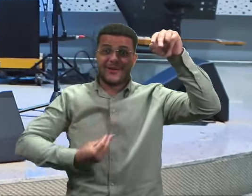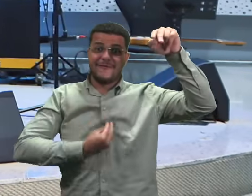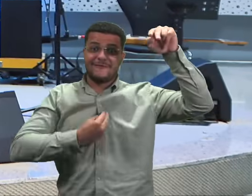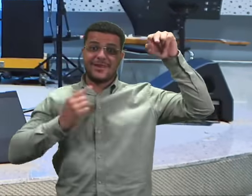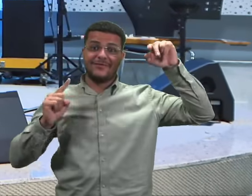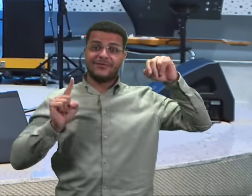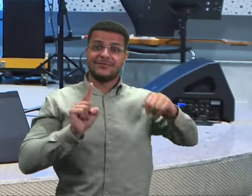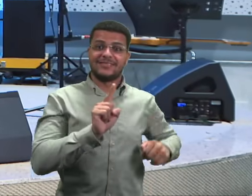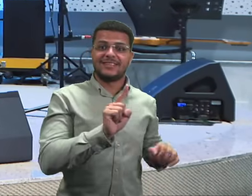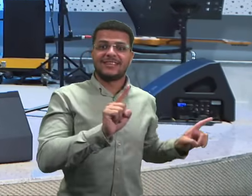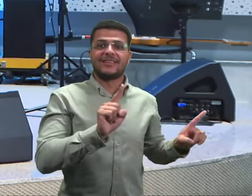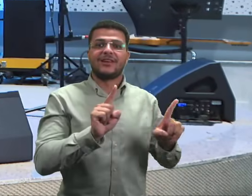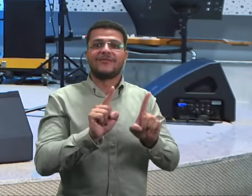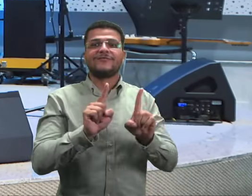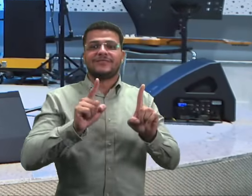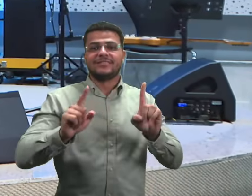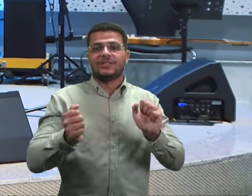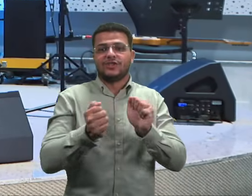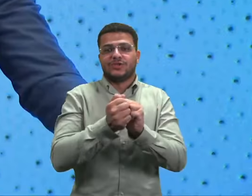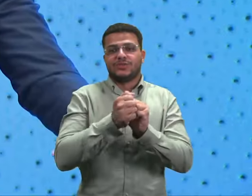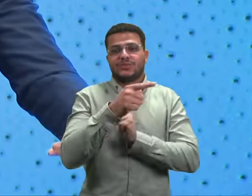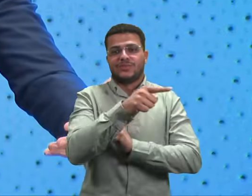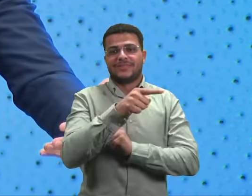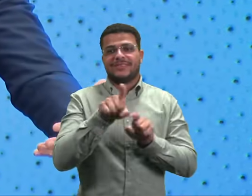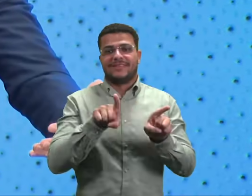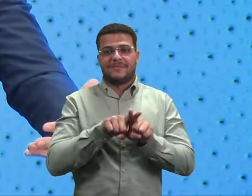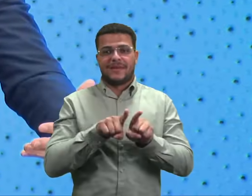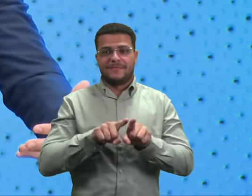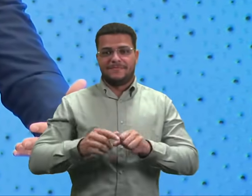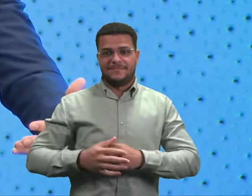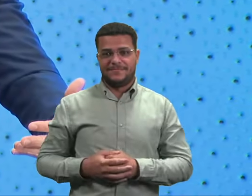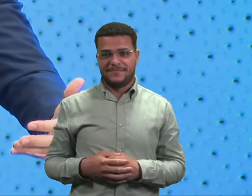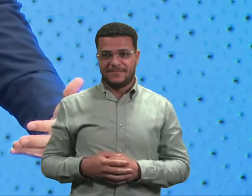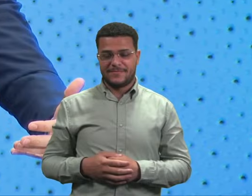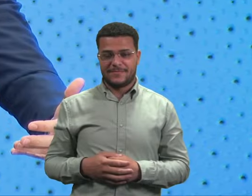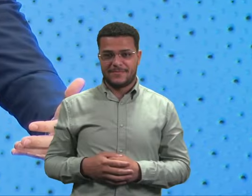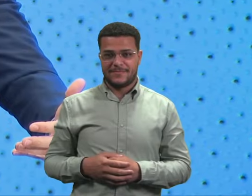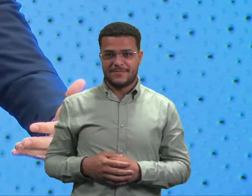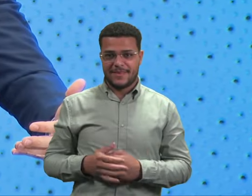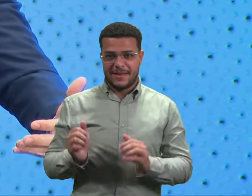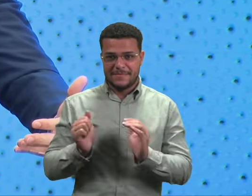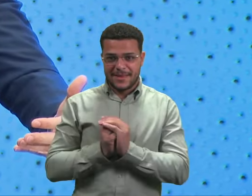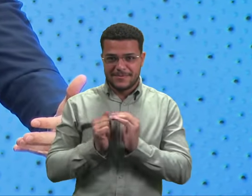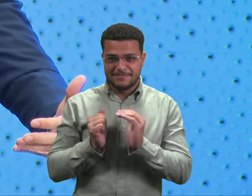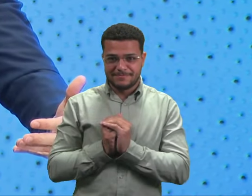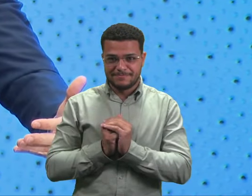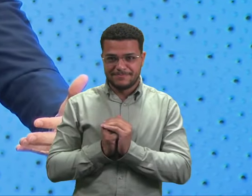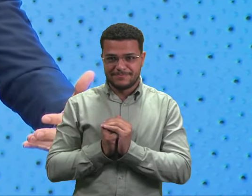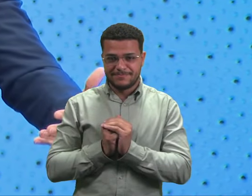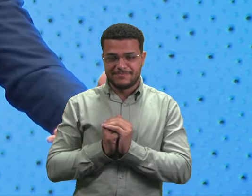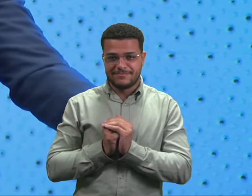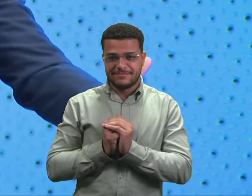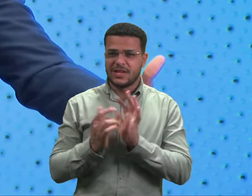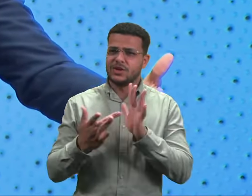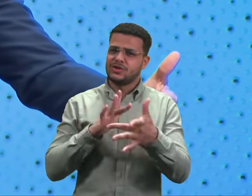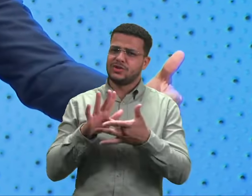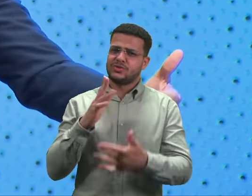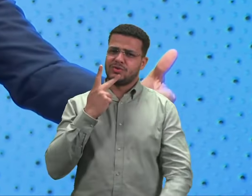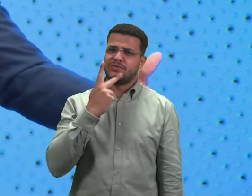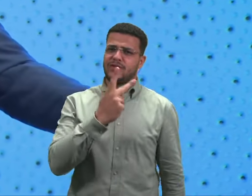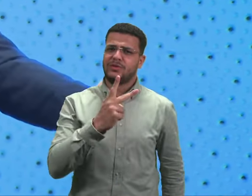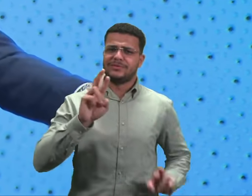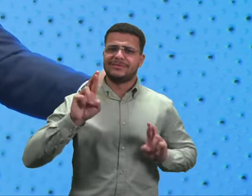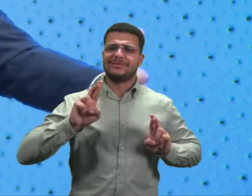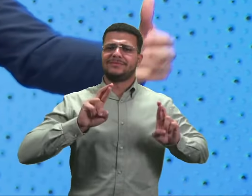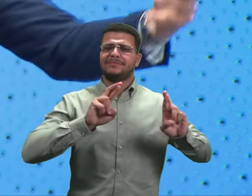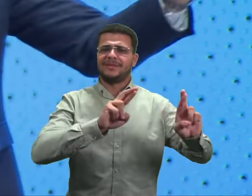quero que vocês ali também estejam. Amém? Jesus deu uma palavra de